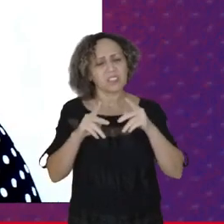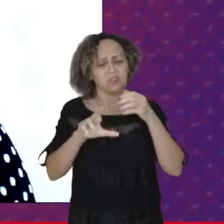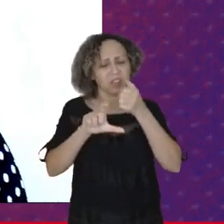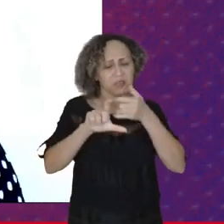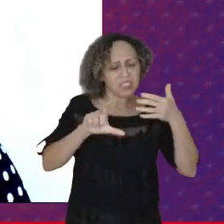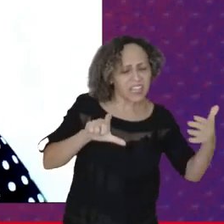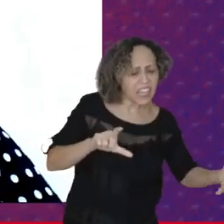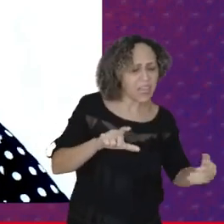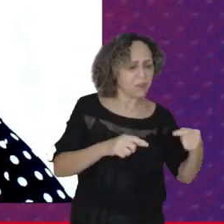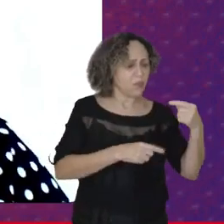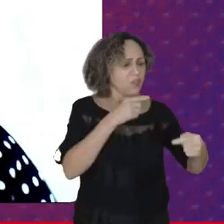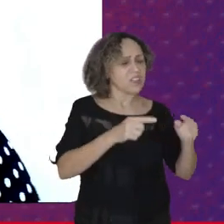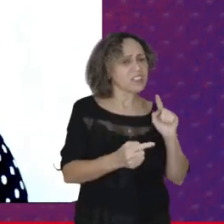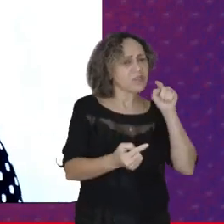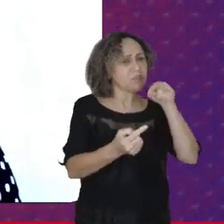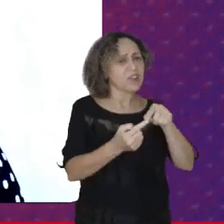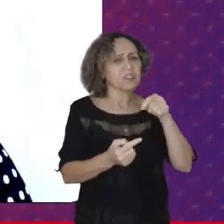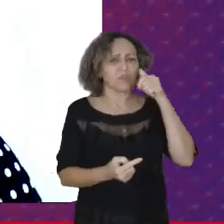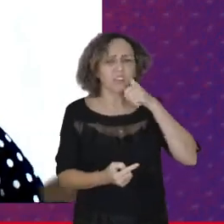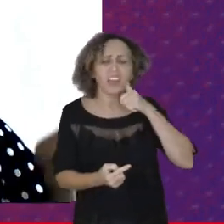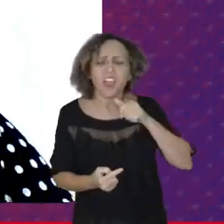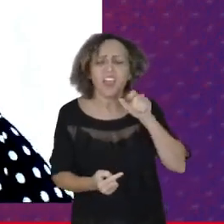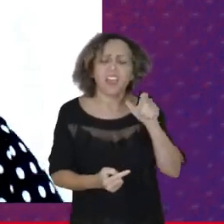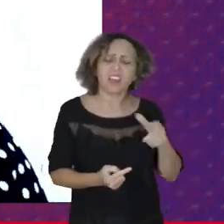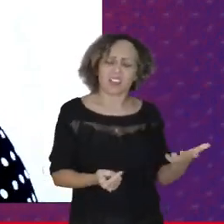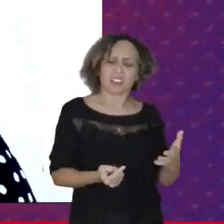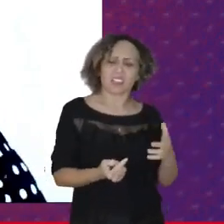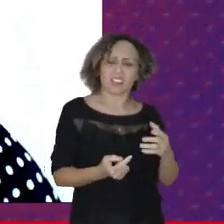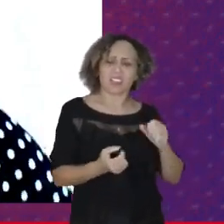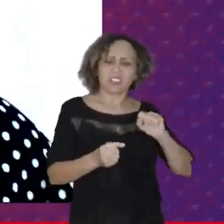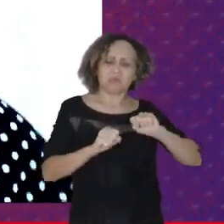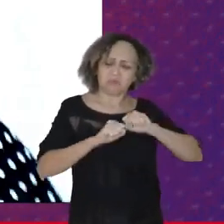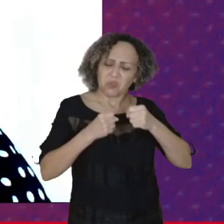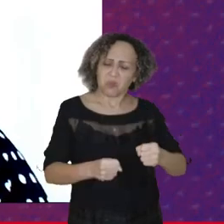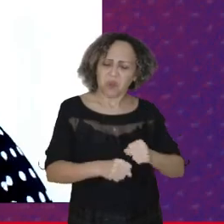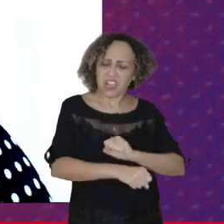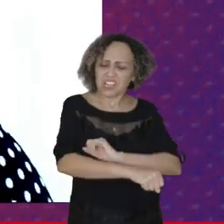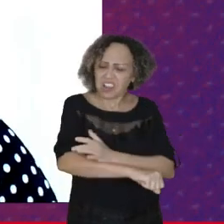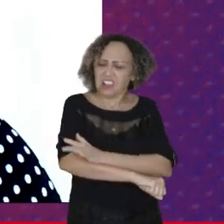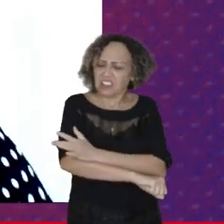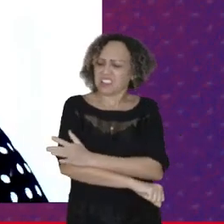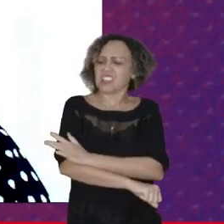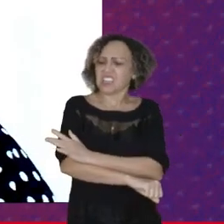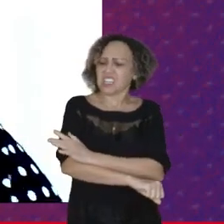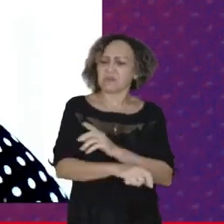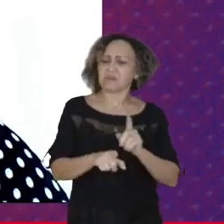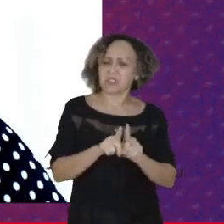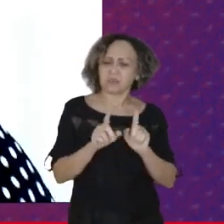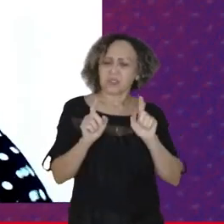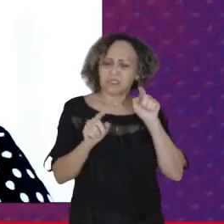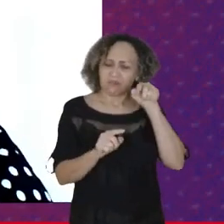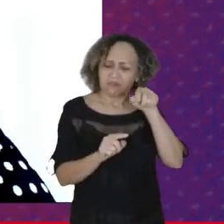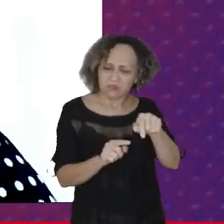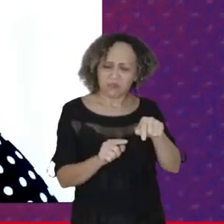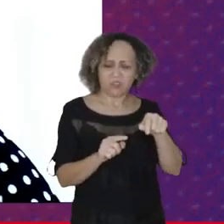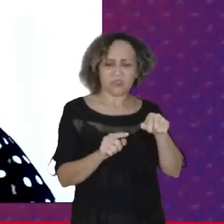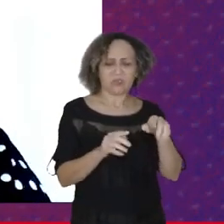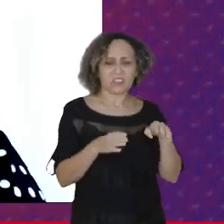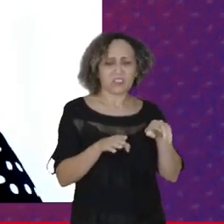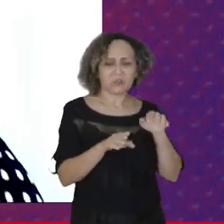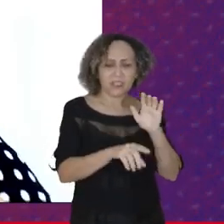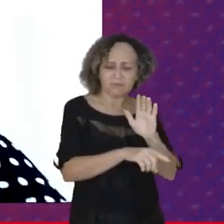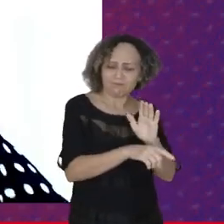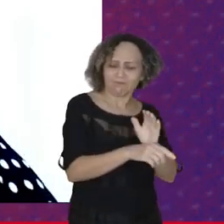políticas para as mulheres, combate ao racismo, juventude, palpitando, opinando, interferindo